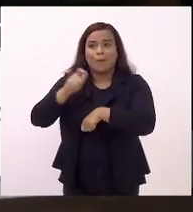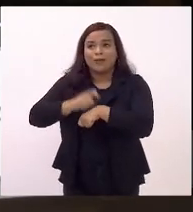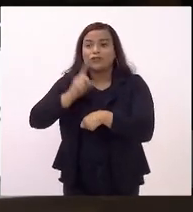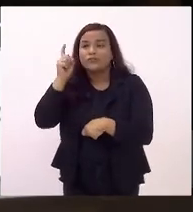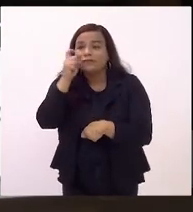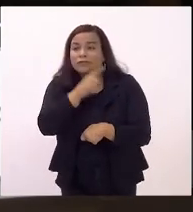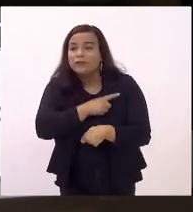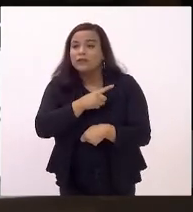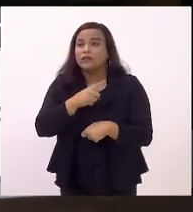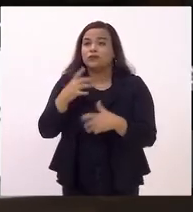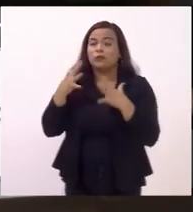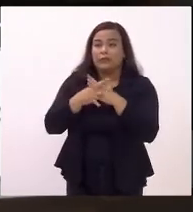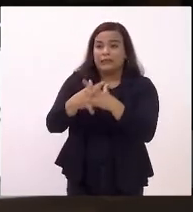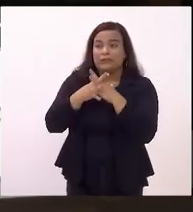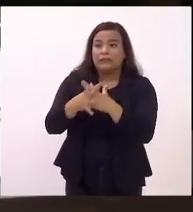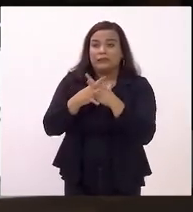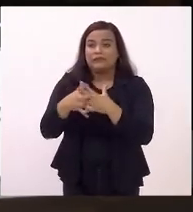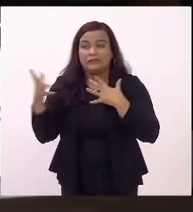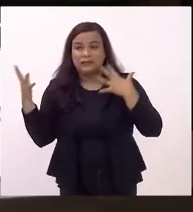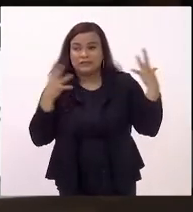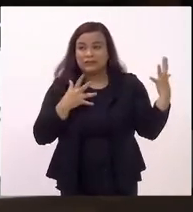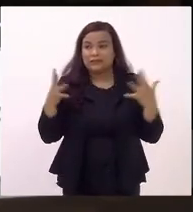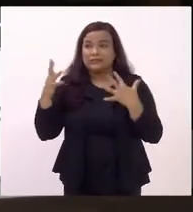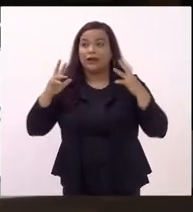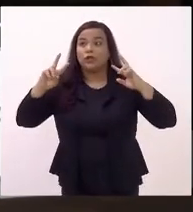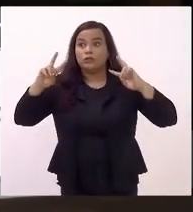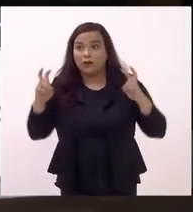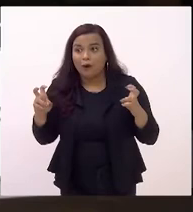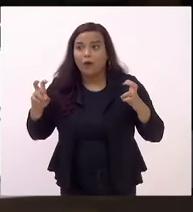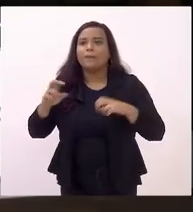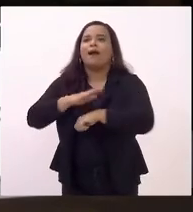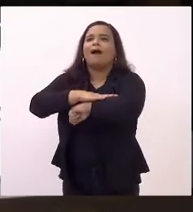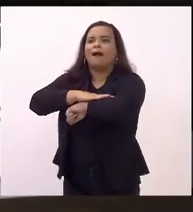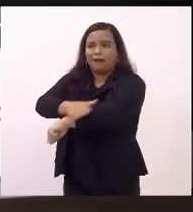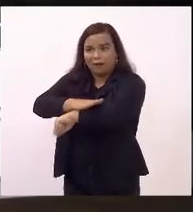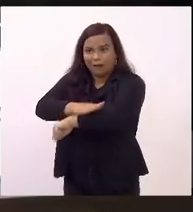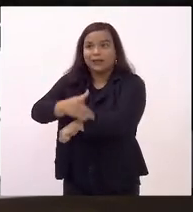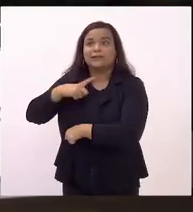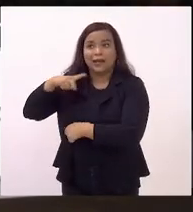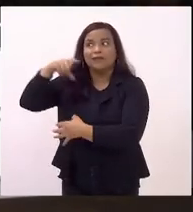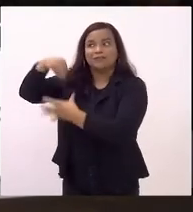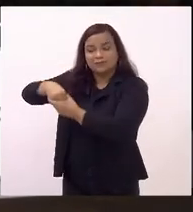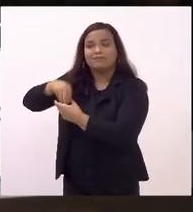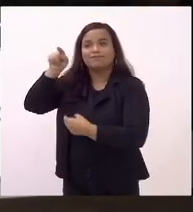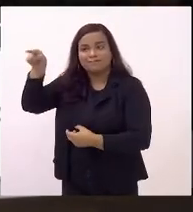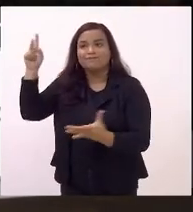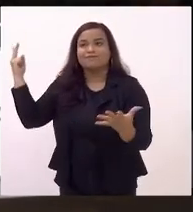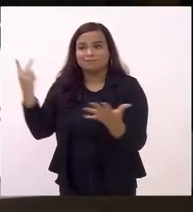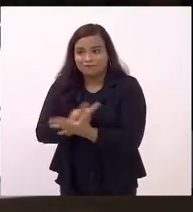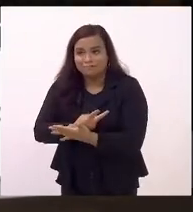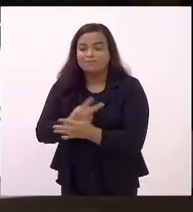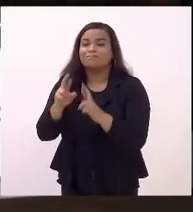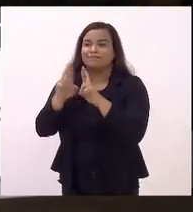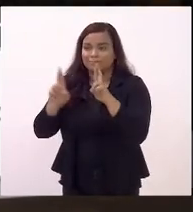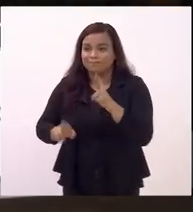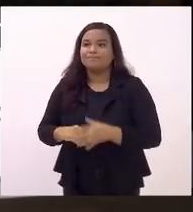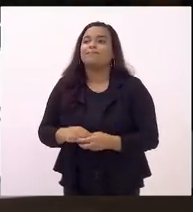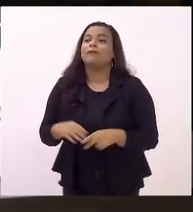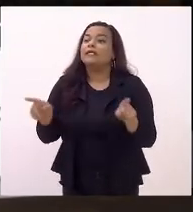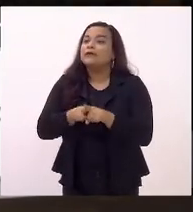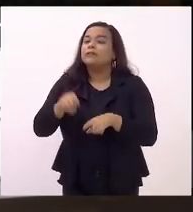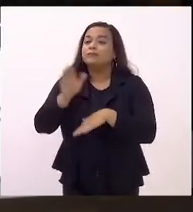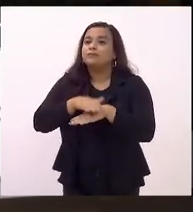situação complexa e difícil com relação ao caso de racismo que aconteceu na universidade. E, com a